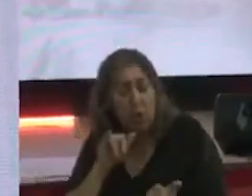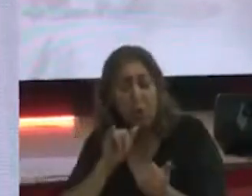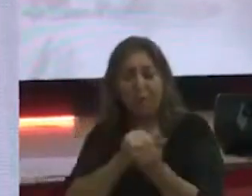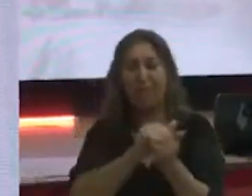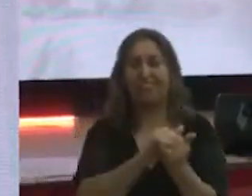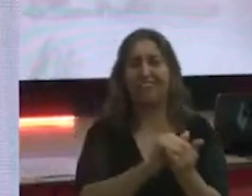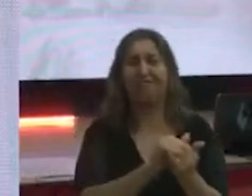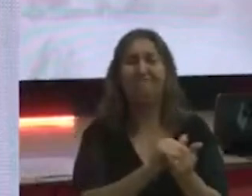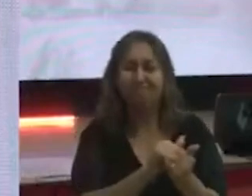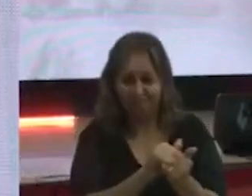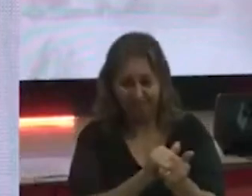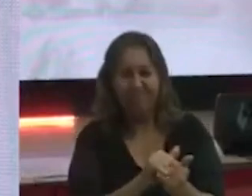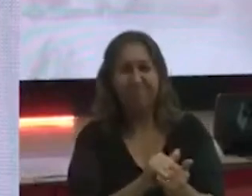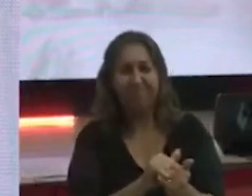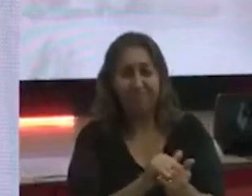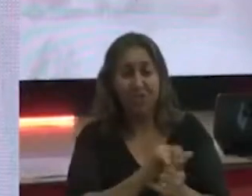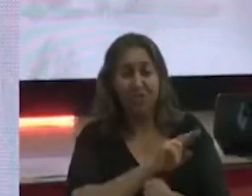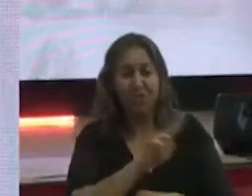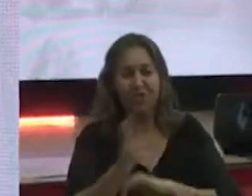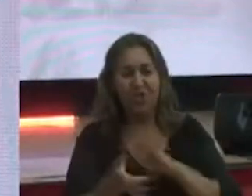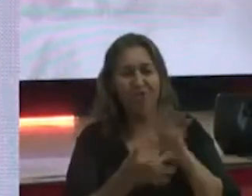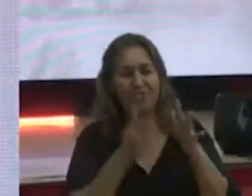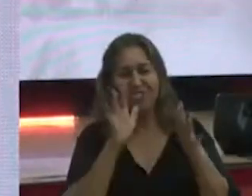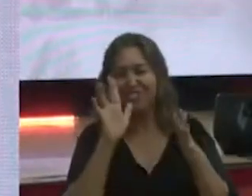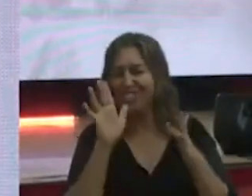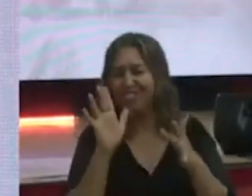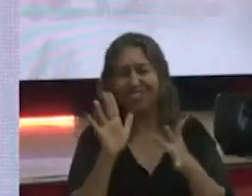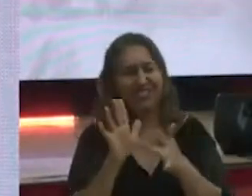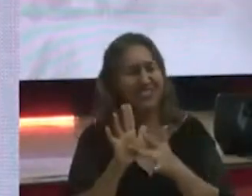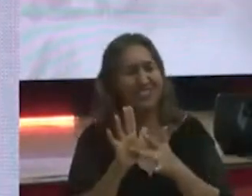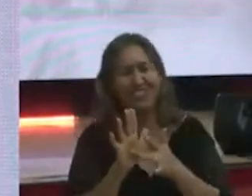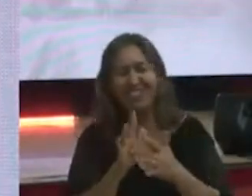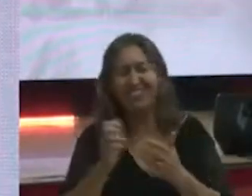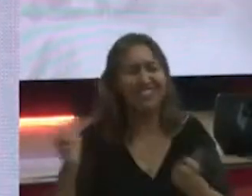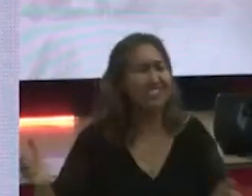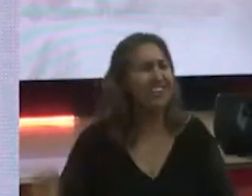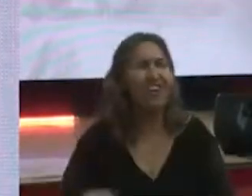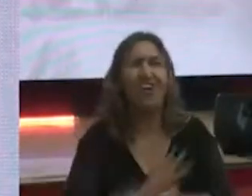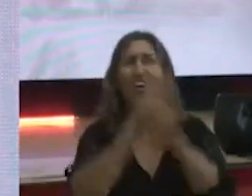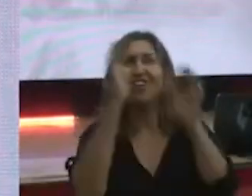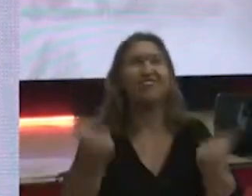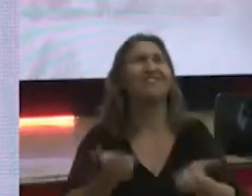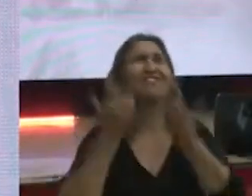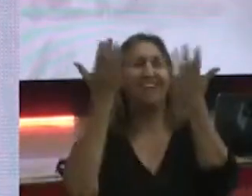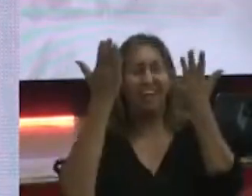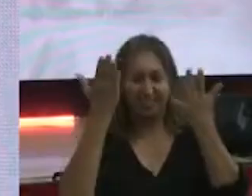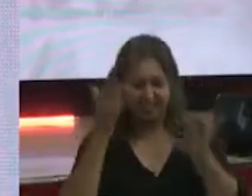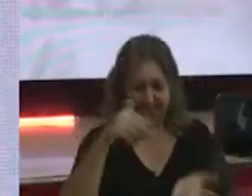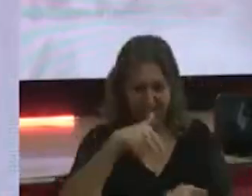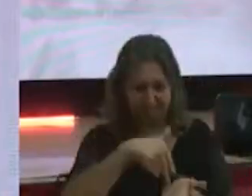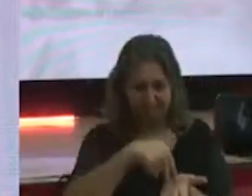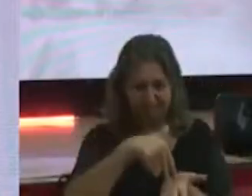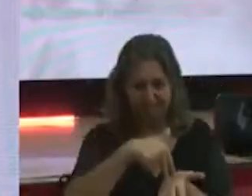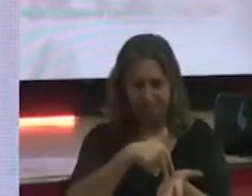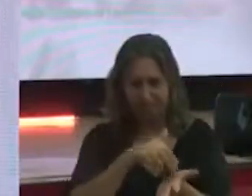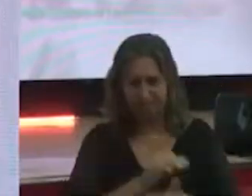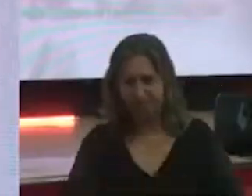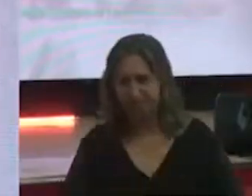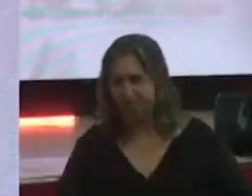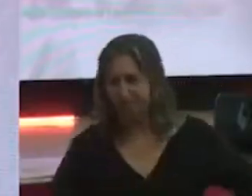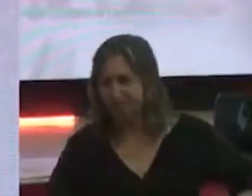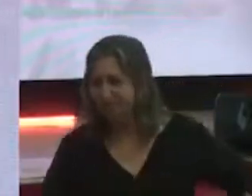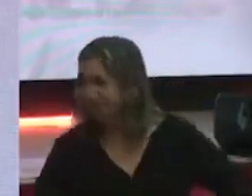perdão e o nome do Senhor seja glorificado fique em pé na presença do